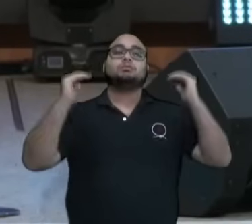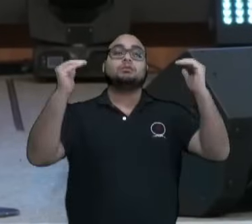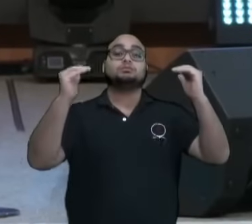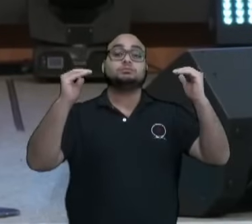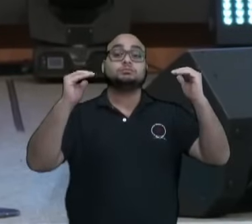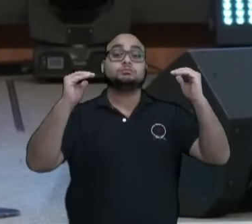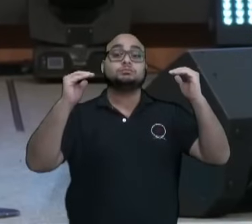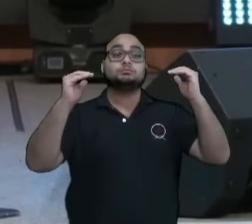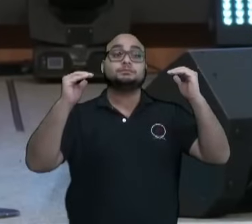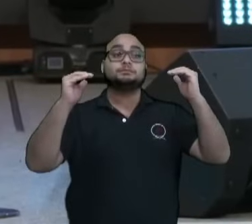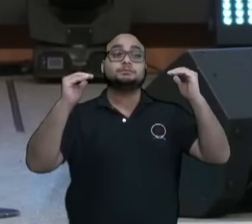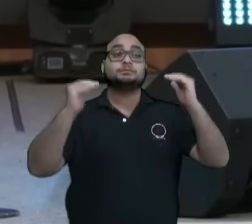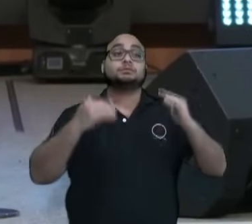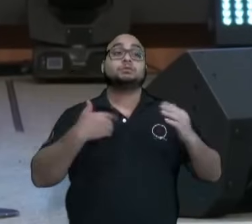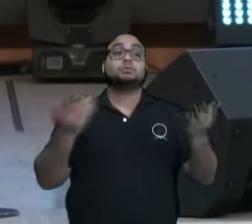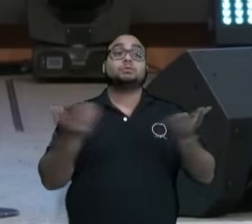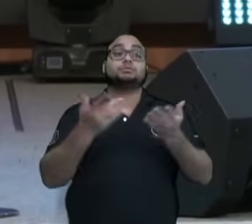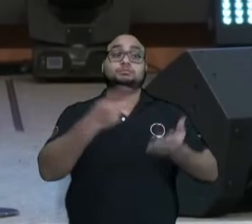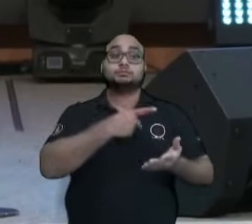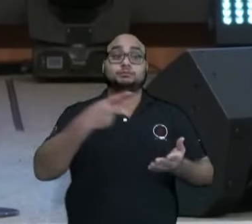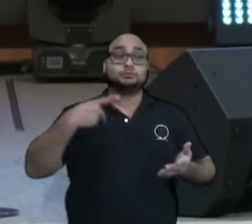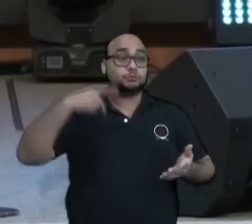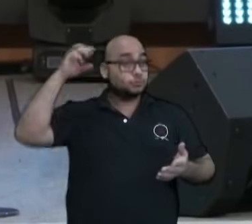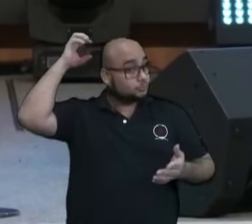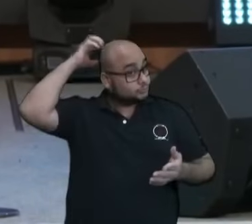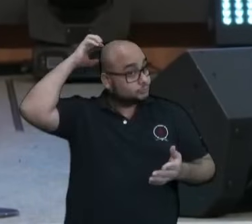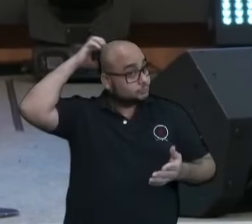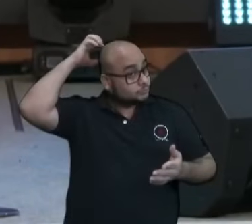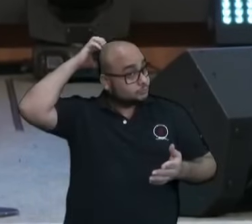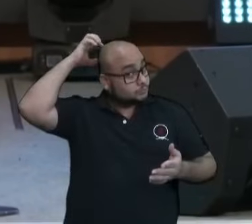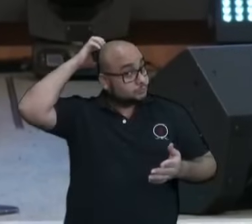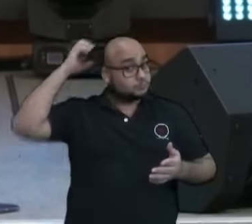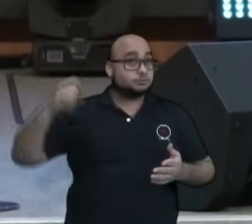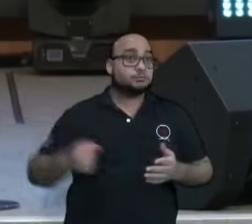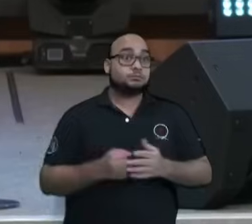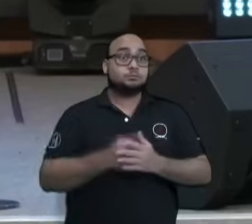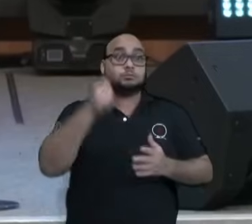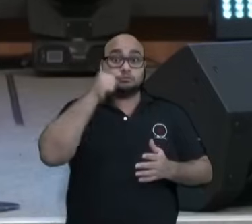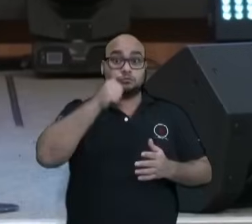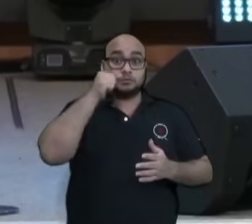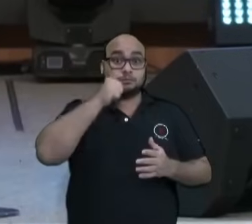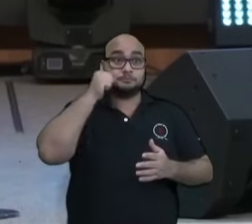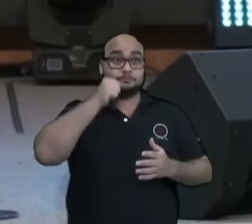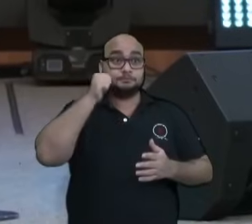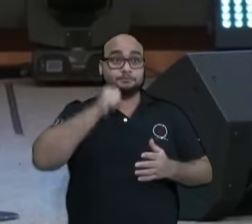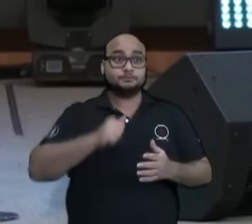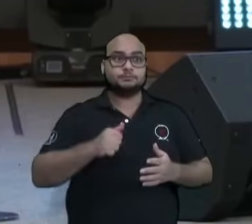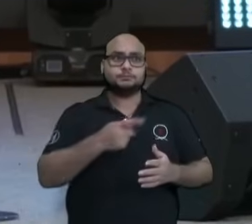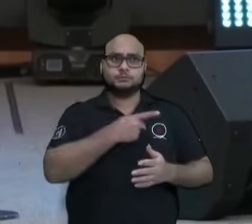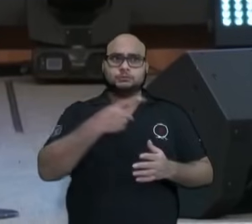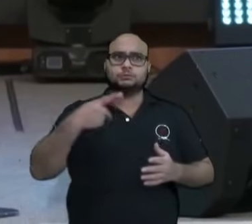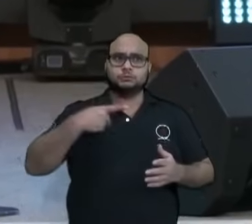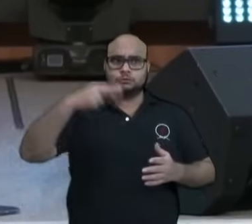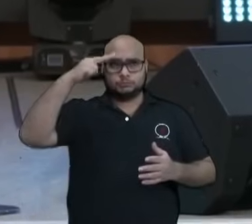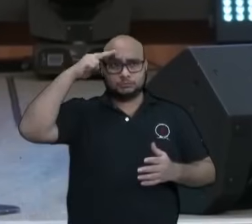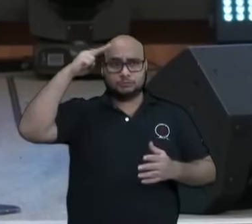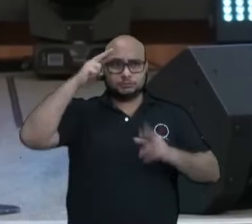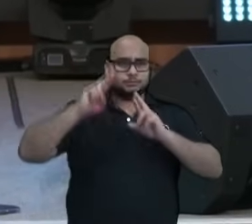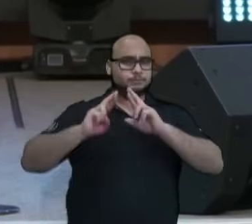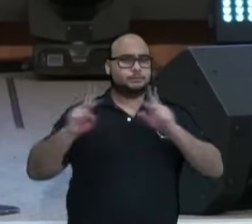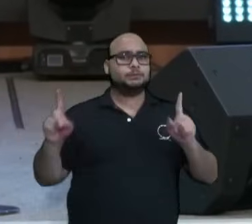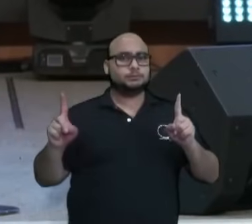Rosa uma mulher Pastor Santos era um pouco acima da média do tempo a pastora